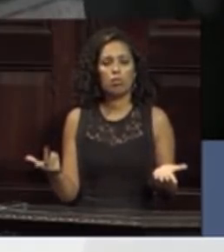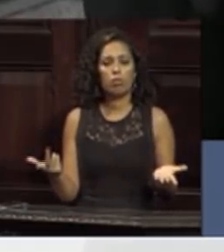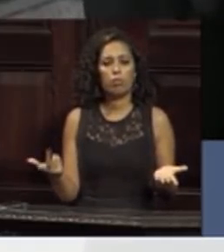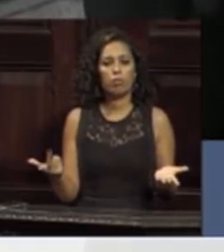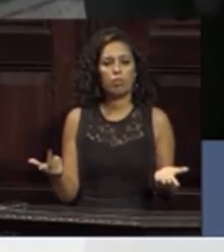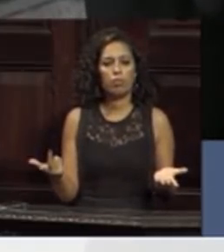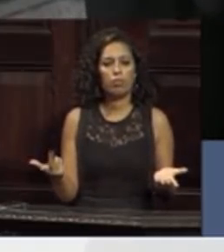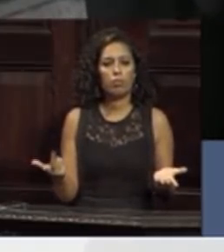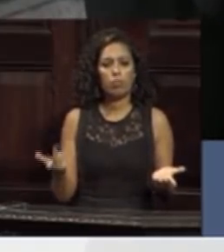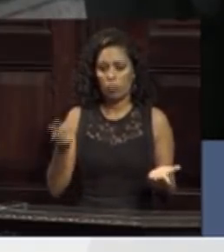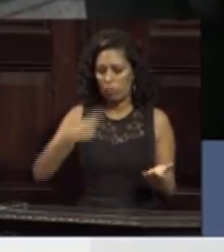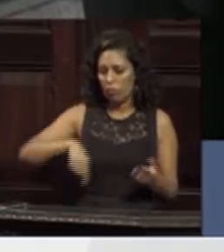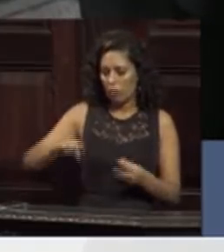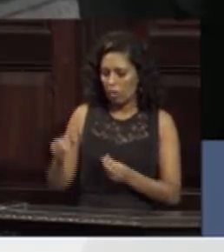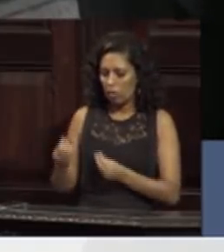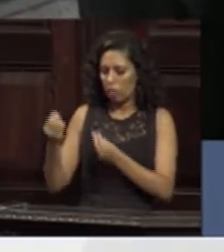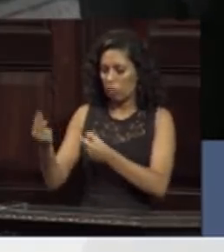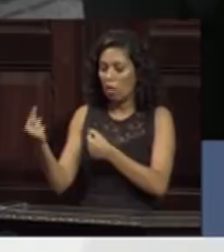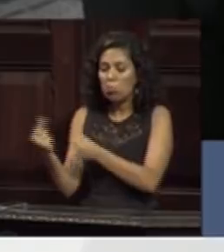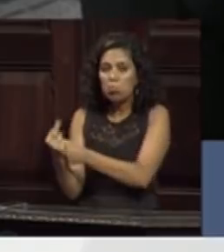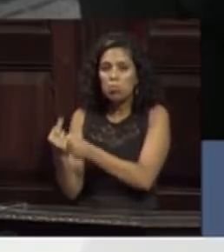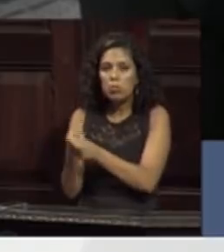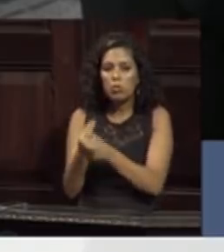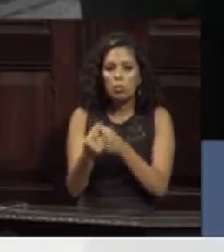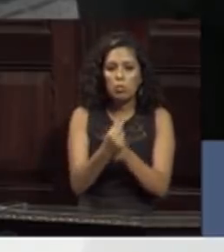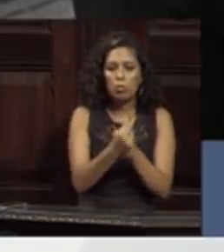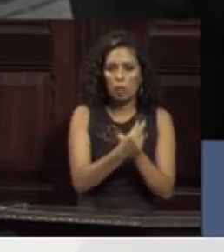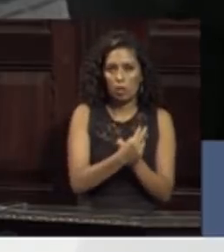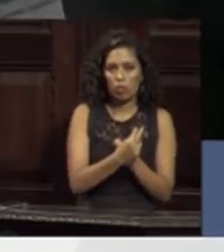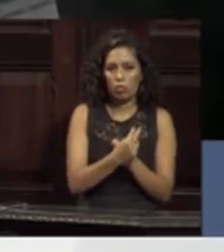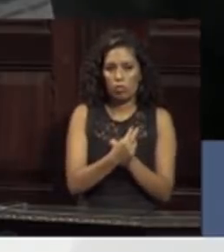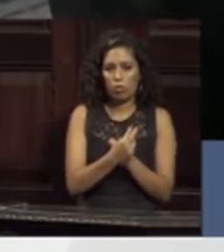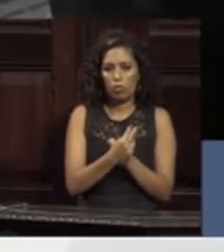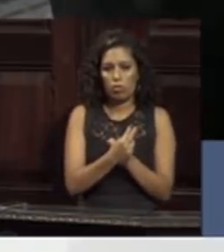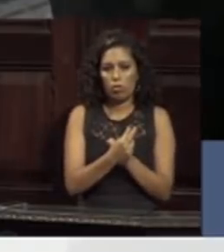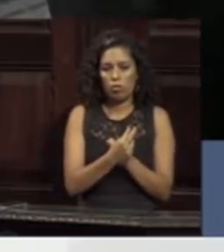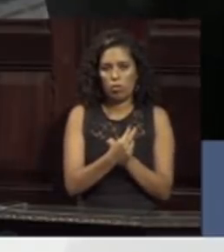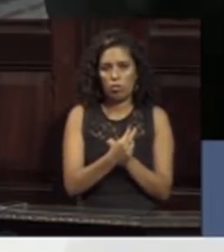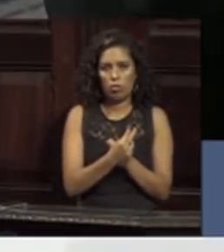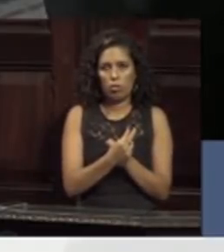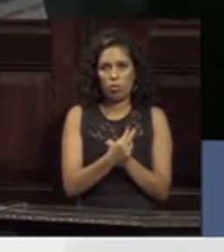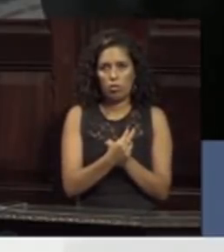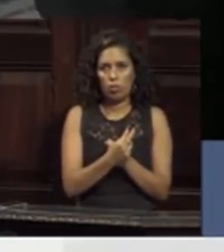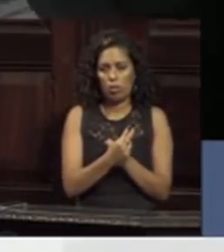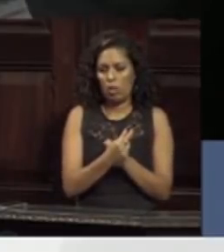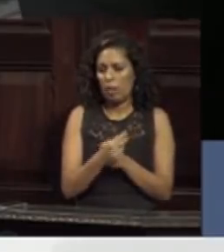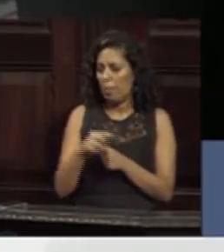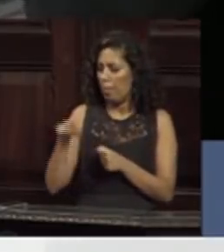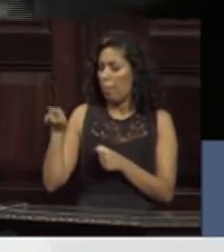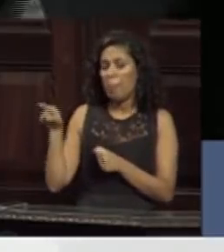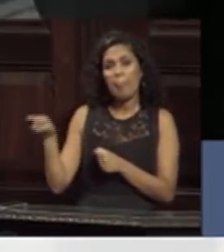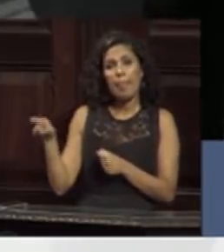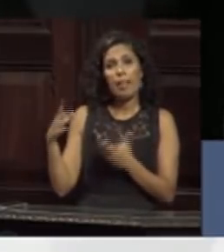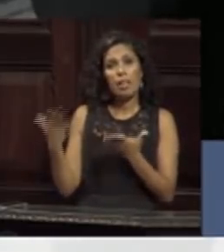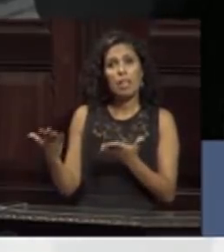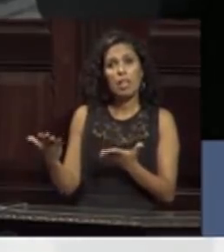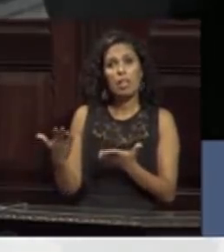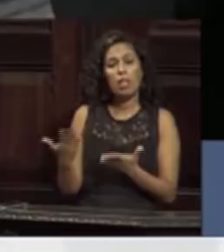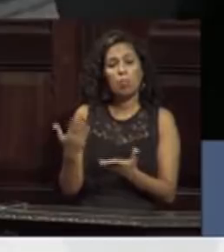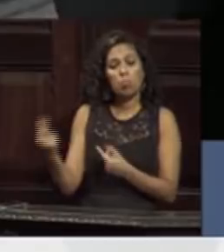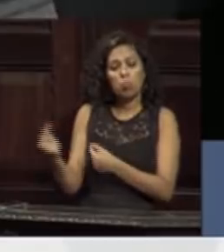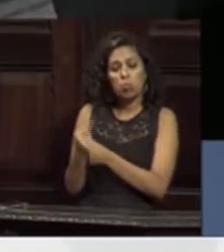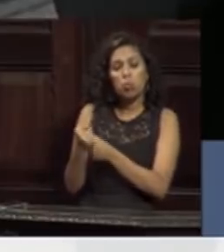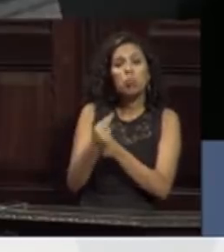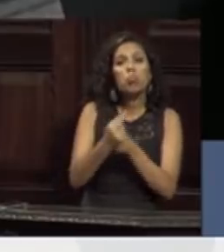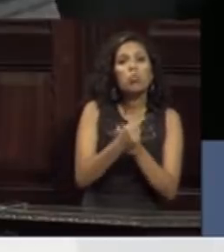você pegar o empréstimo, seja lá em que condições vocês quiserem, para alcançar, seja lá a